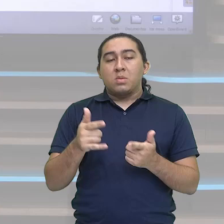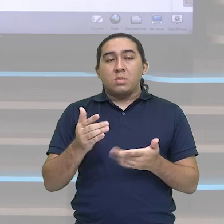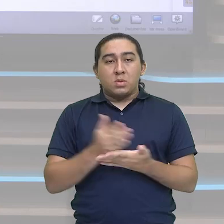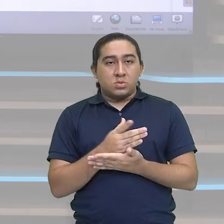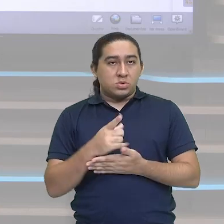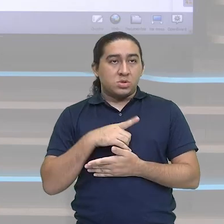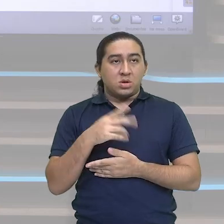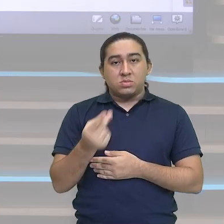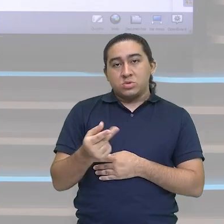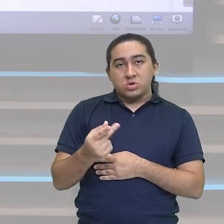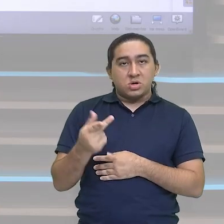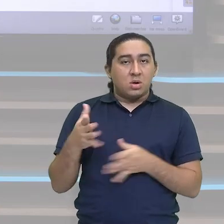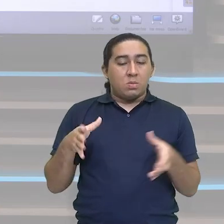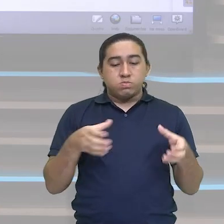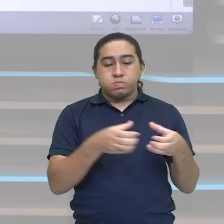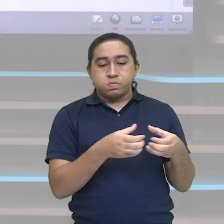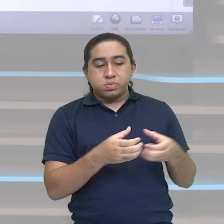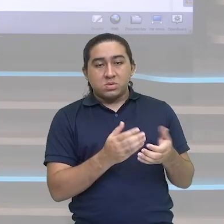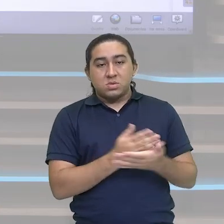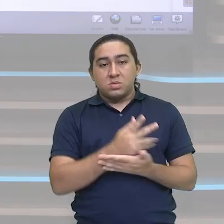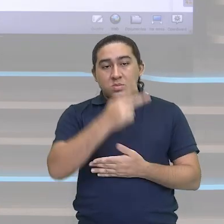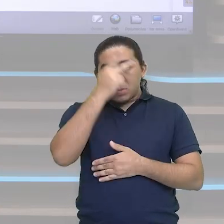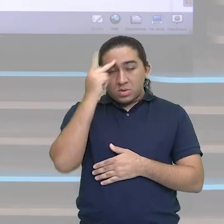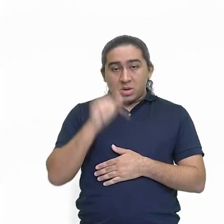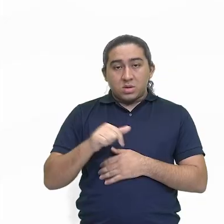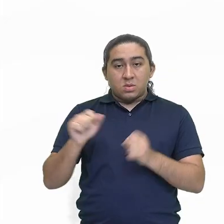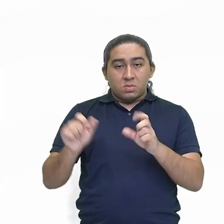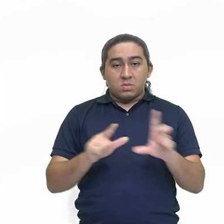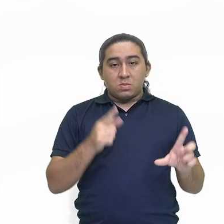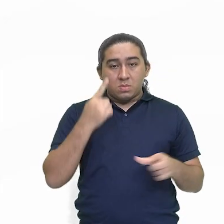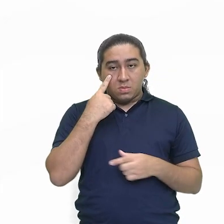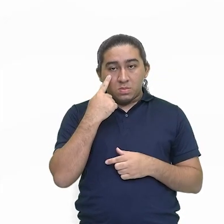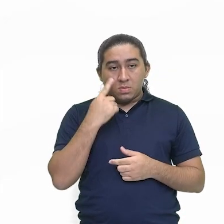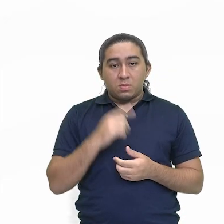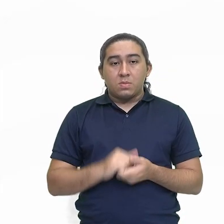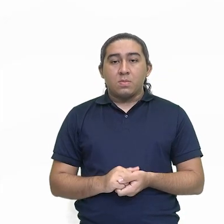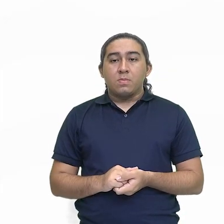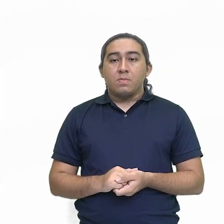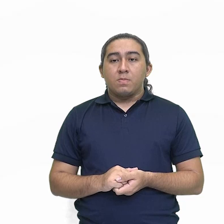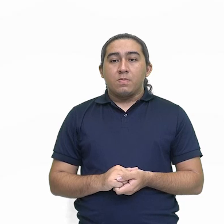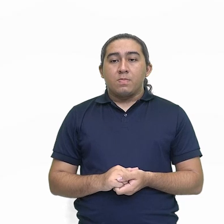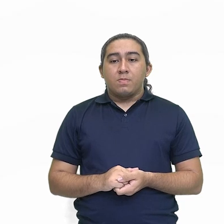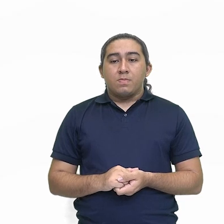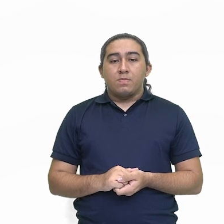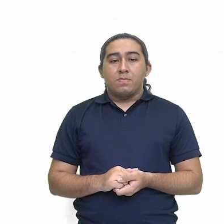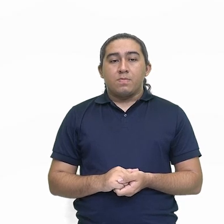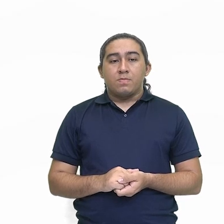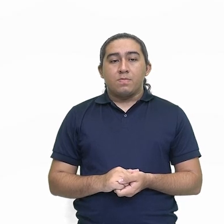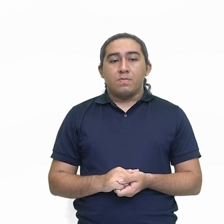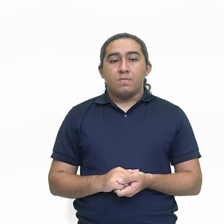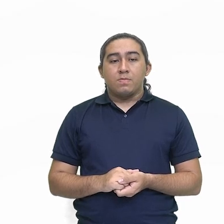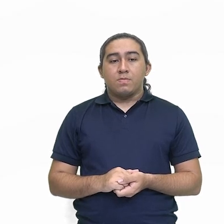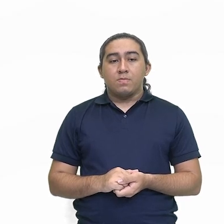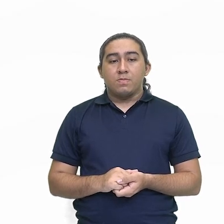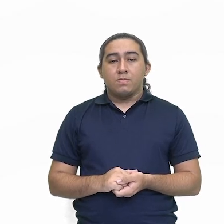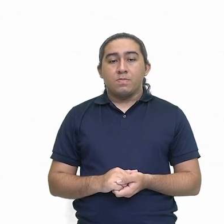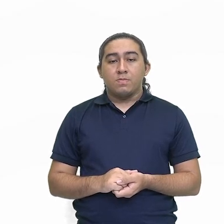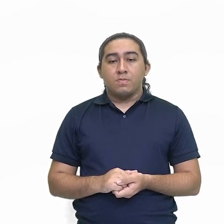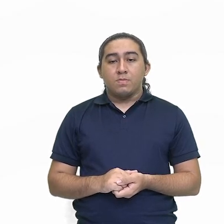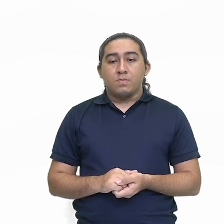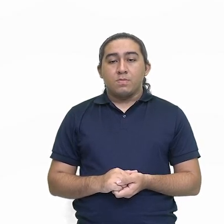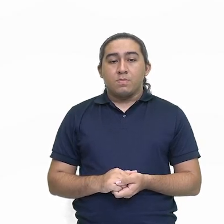dinheiro concentrado em poucas pessoas. Então é isso que a gente vai ver na próxima tela ali, né. A gente tem, então, como a gente falou,